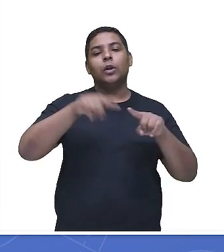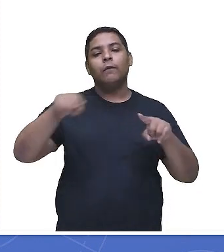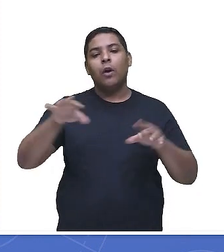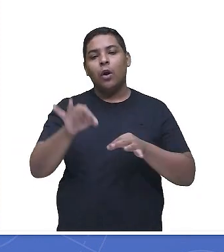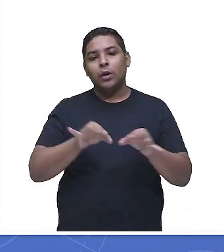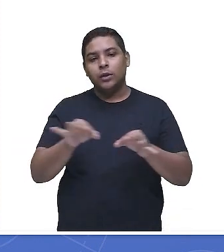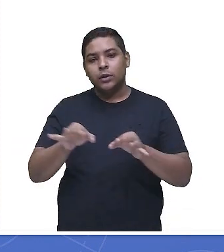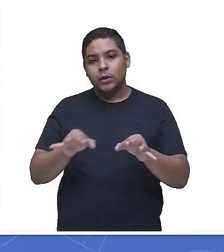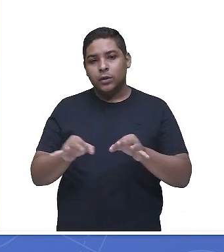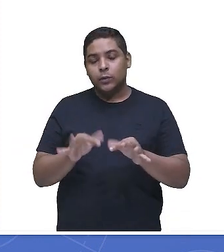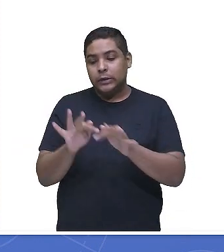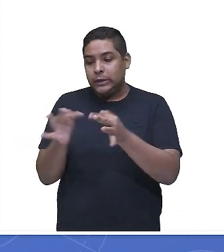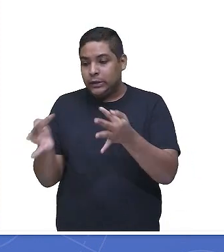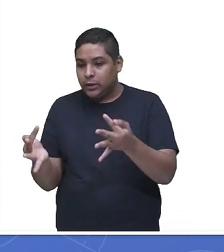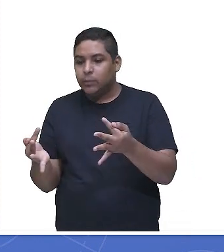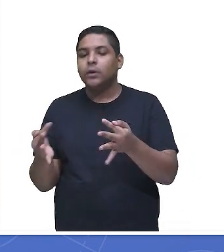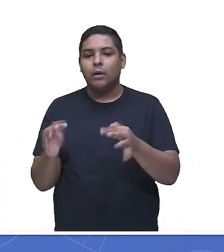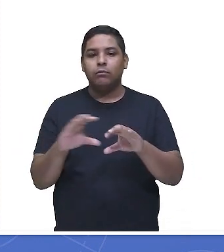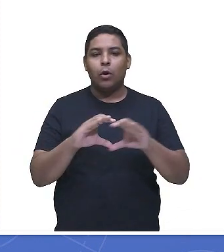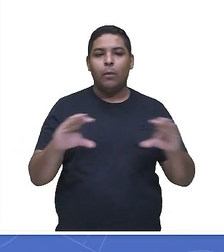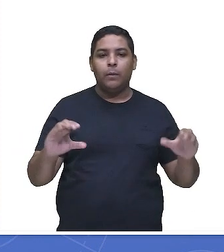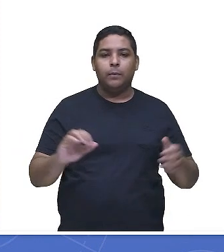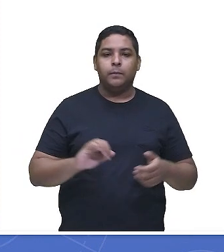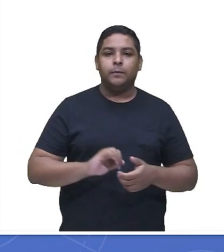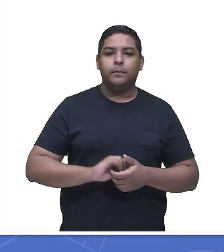mais simples ao mais complexo. Daqui a pouco a gente volta.